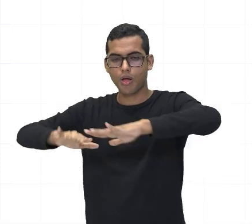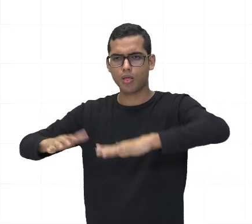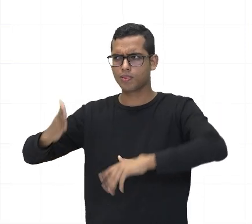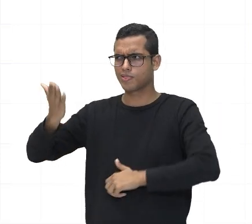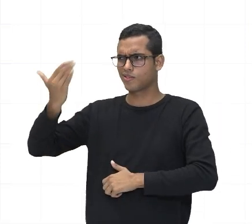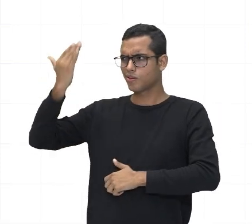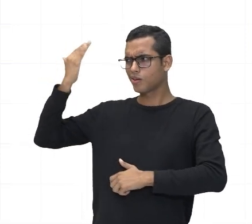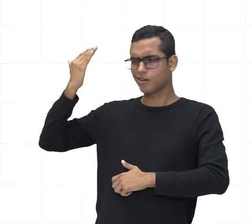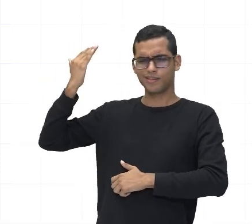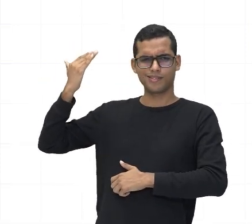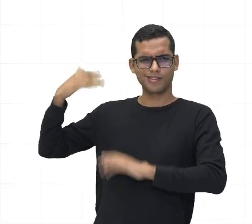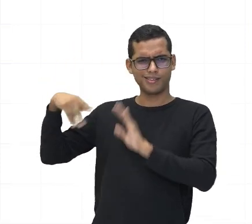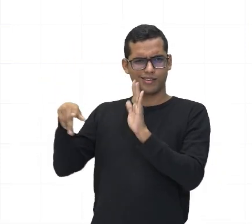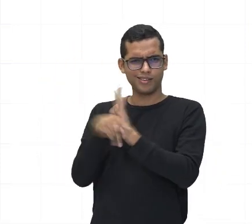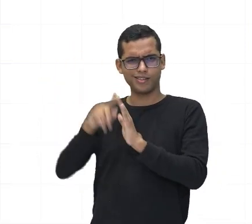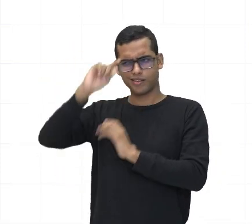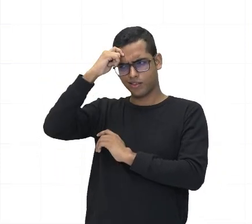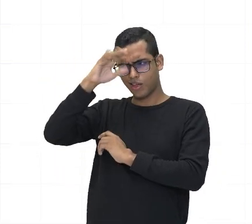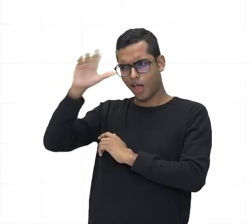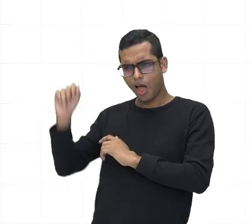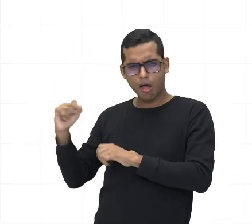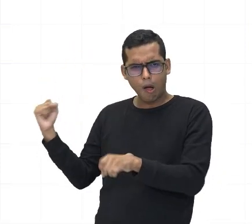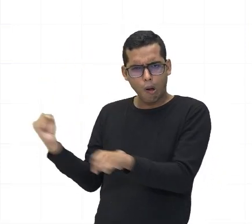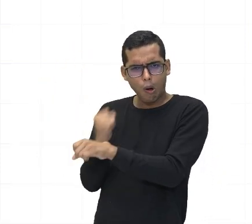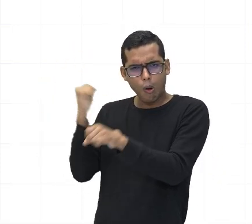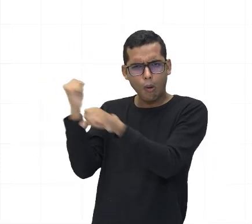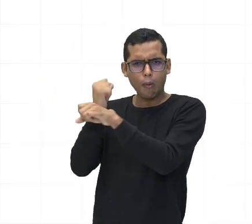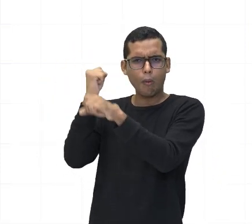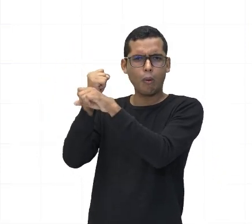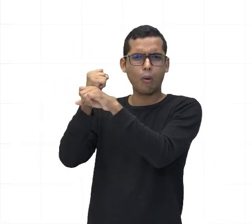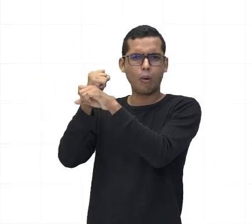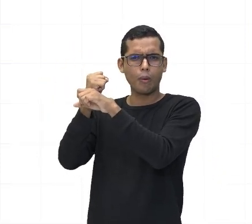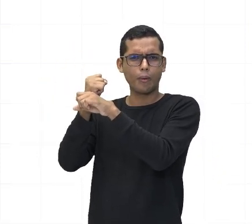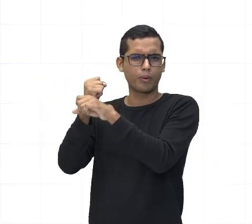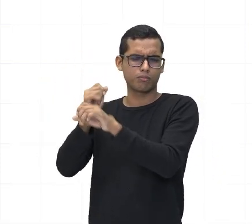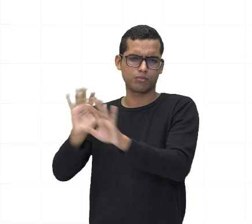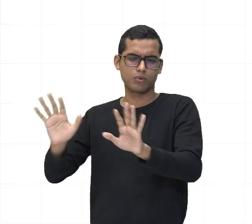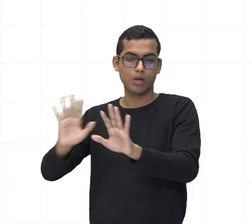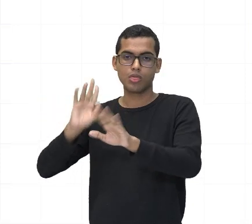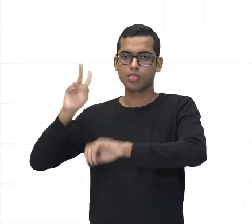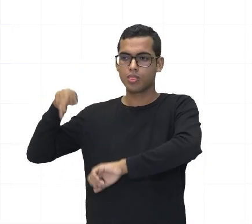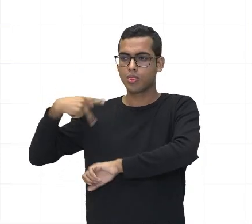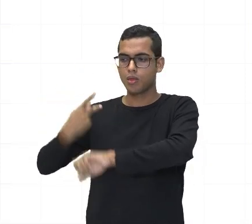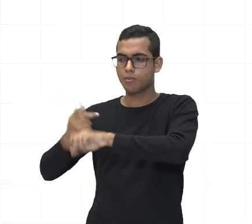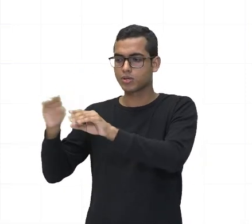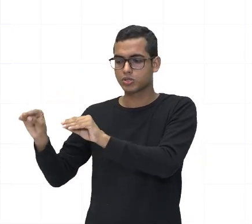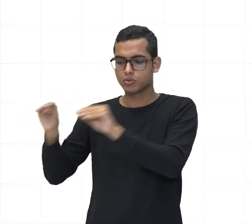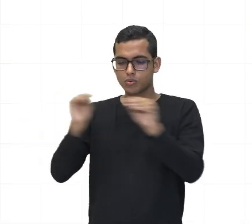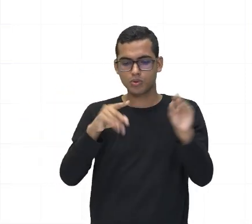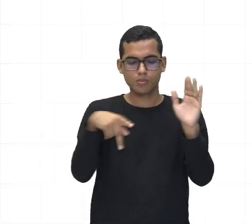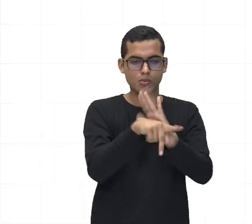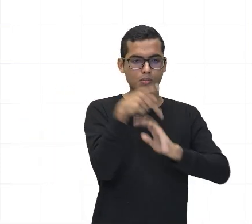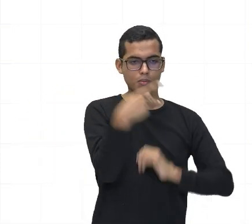não possuíam grandes construções, mas ao vir e ao formar-se no Brasil, essas religiões de matriz